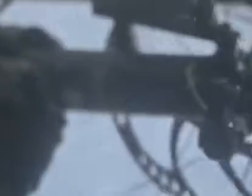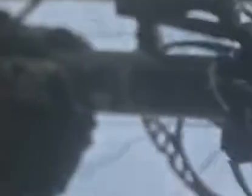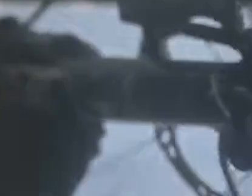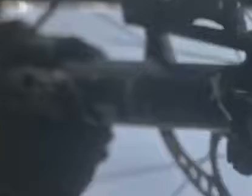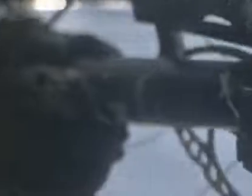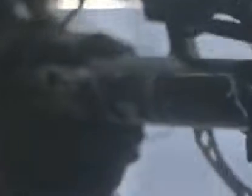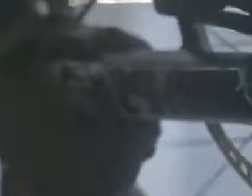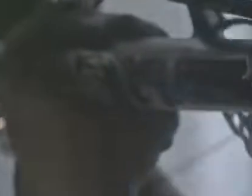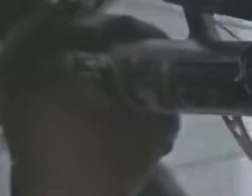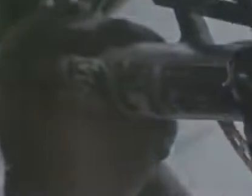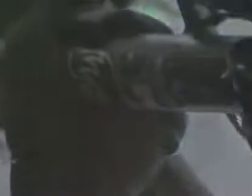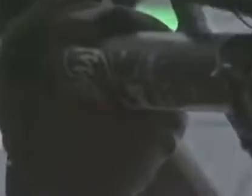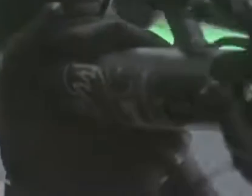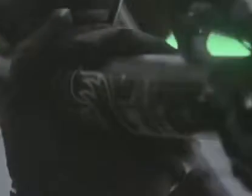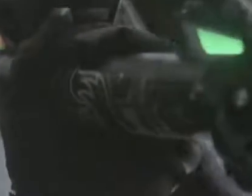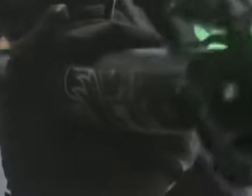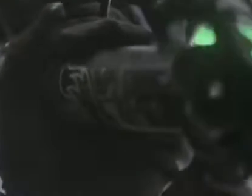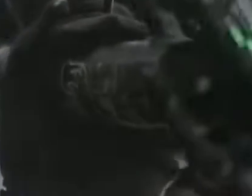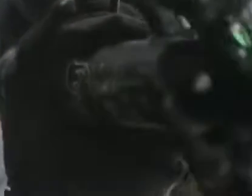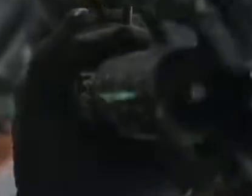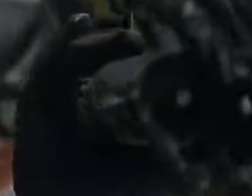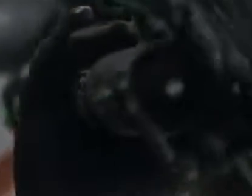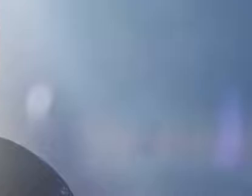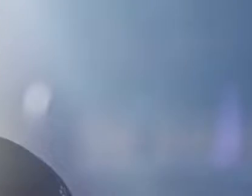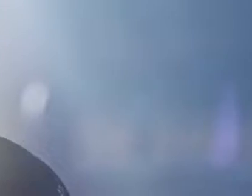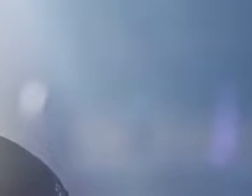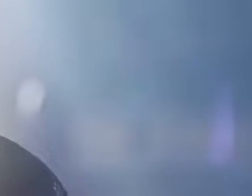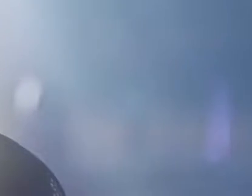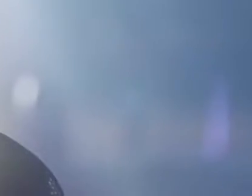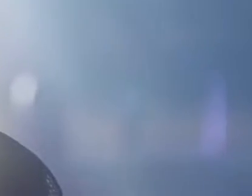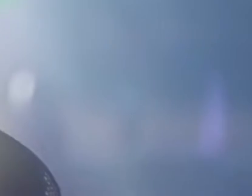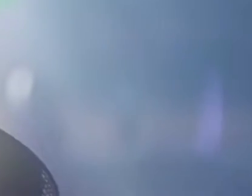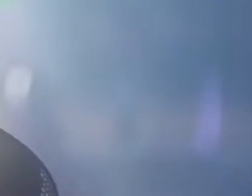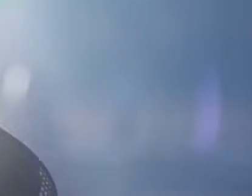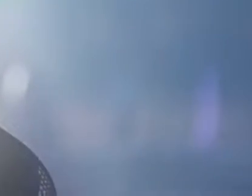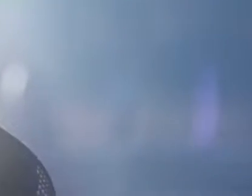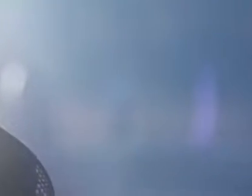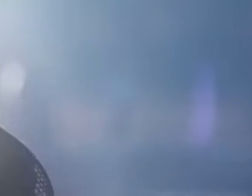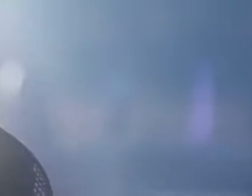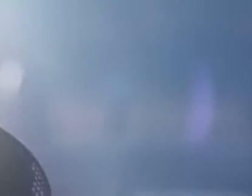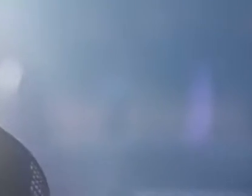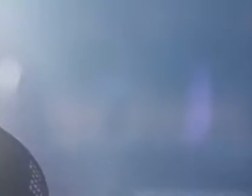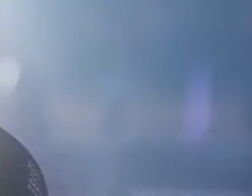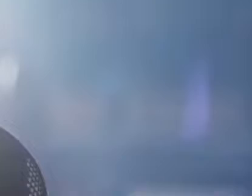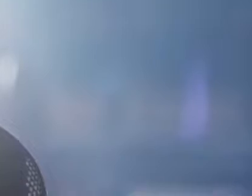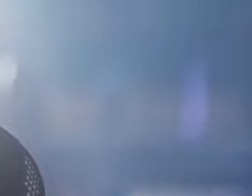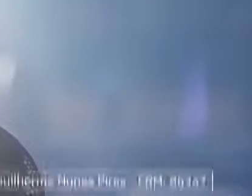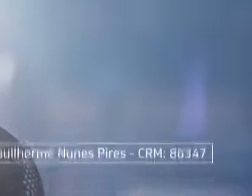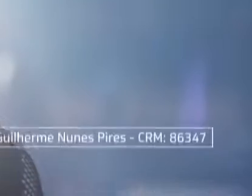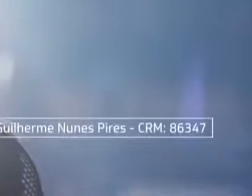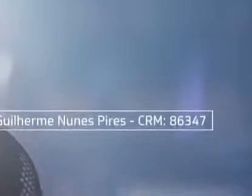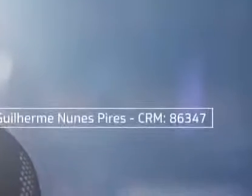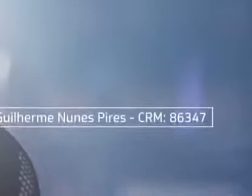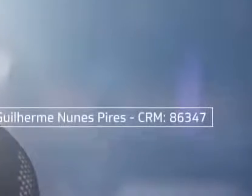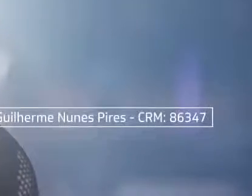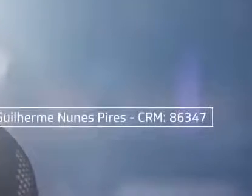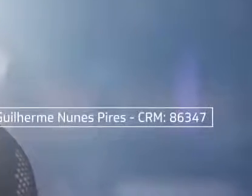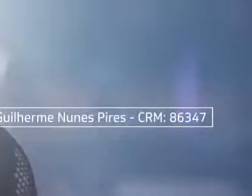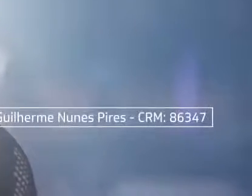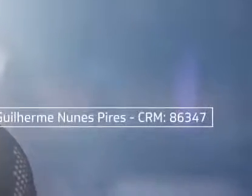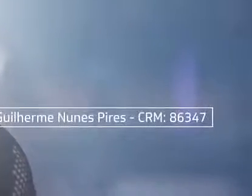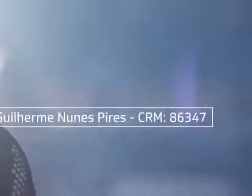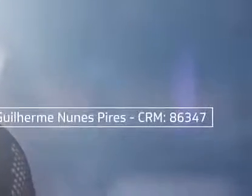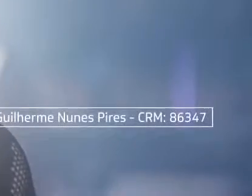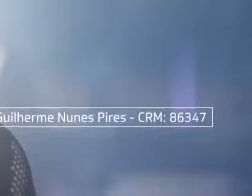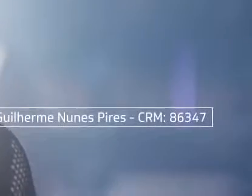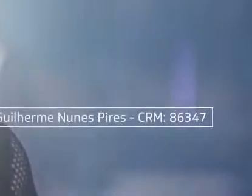fazer de você um atleta cada vez melhor. Medicina Esportiva Samaritano. Seu esporte